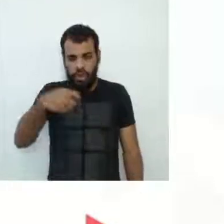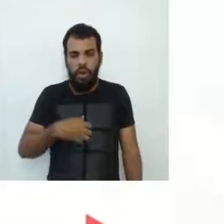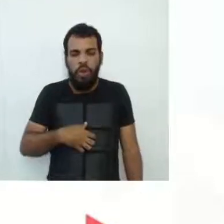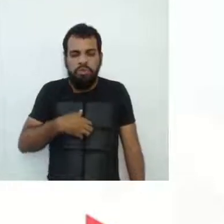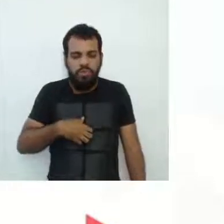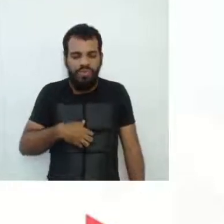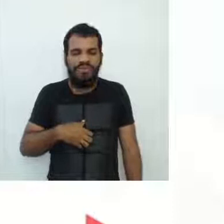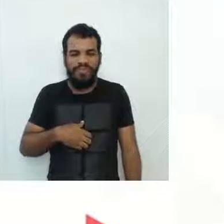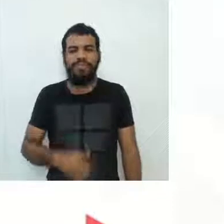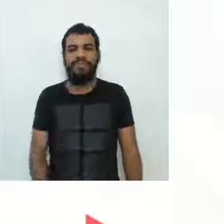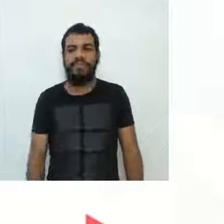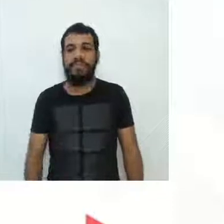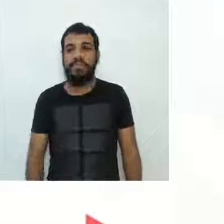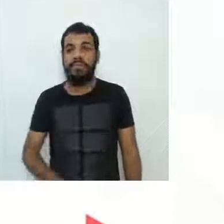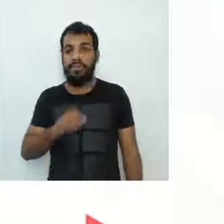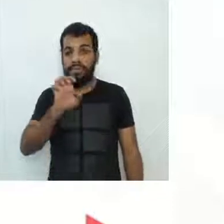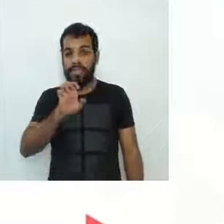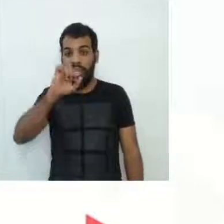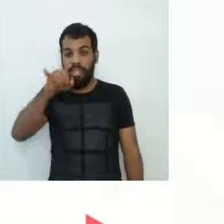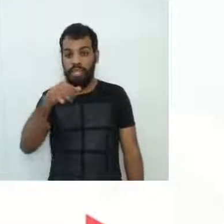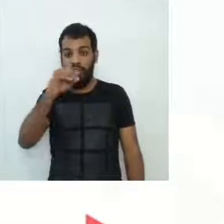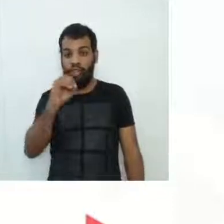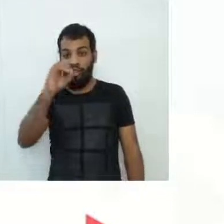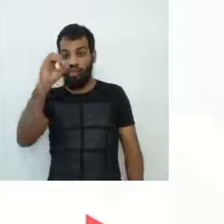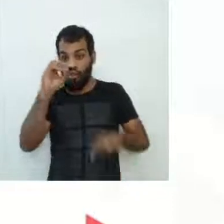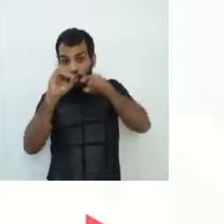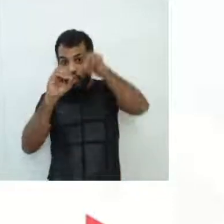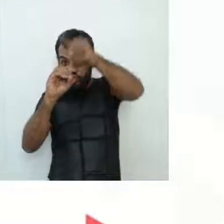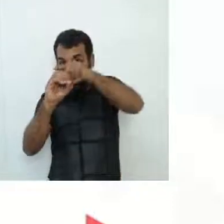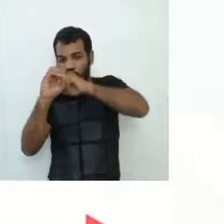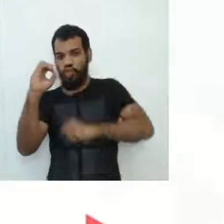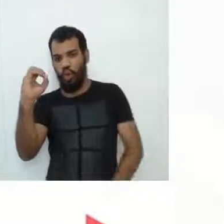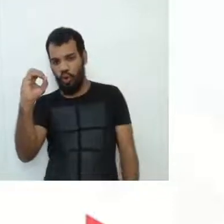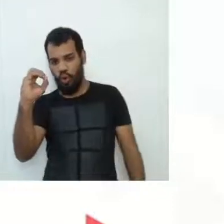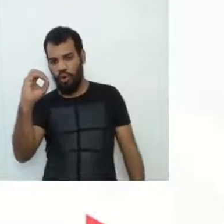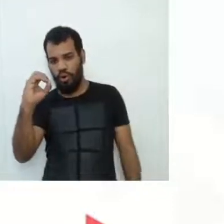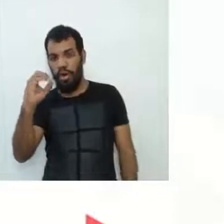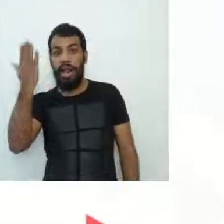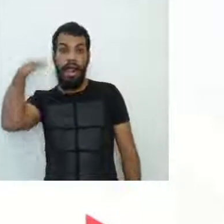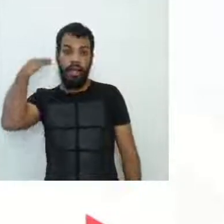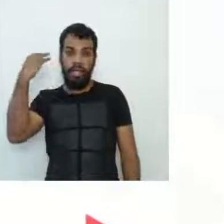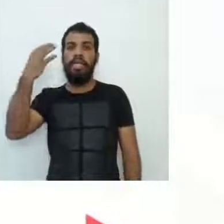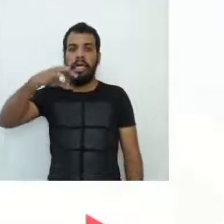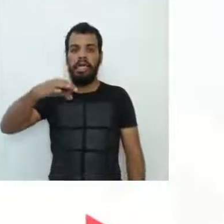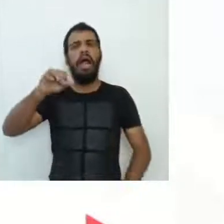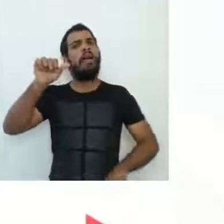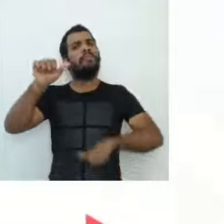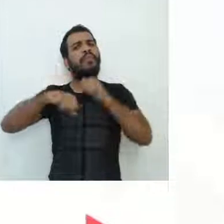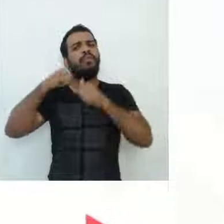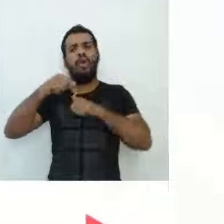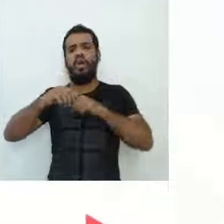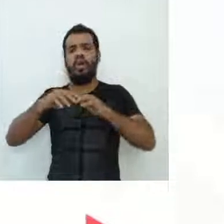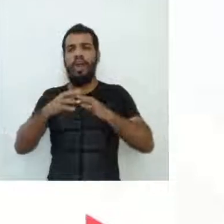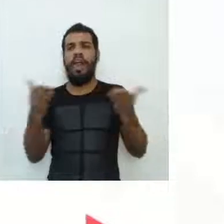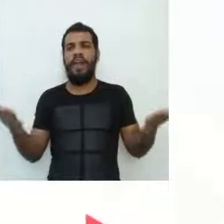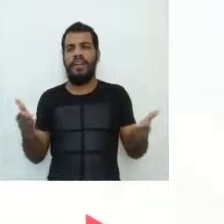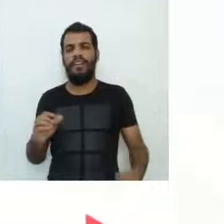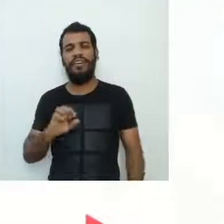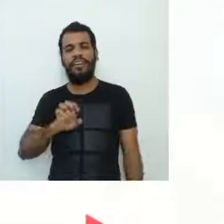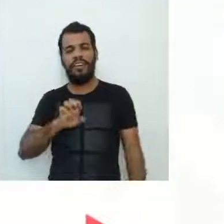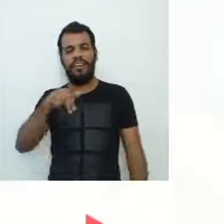Agora já não tem mais. Nem enjoo, nem vou e nem abençoo. A gente já escreve sem o